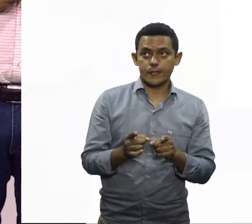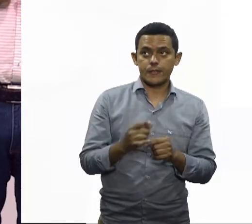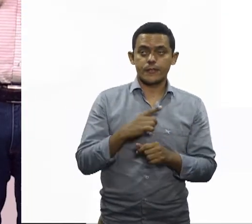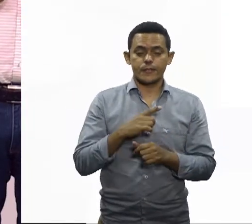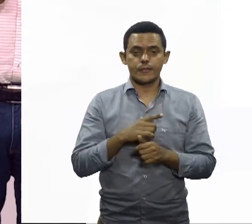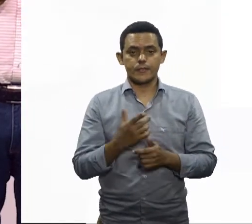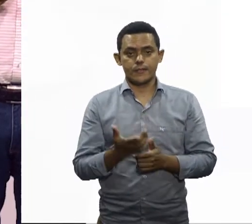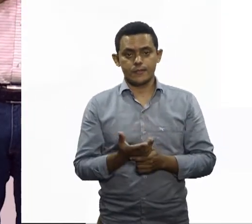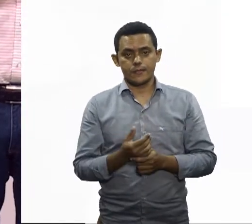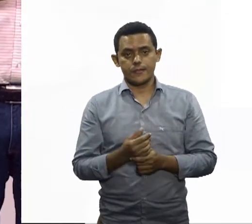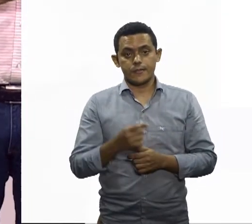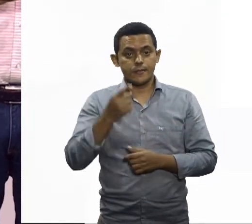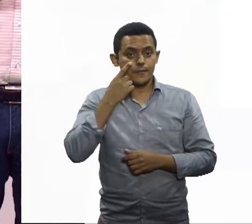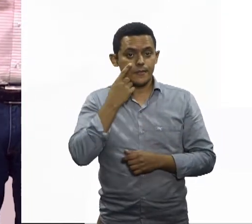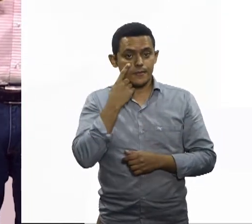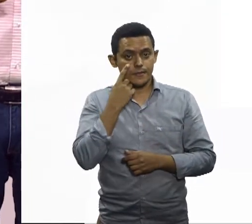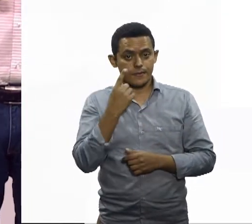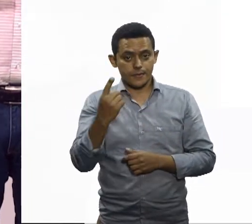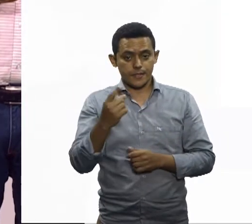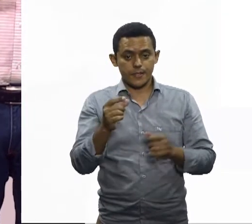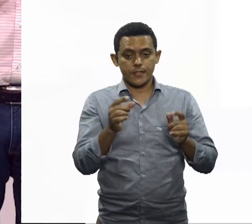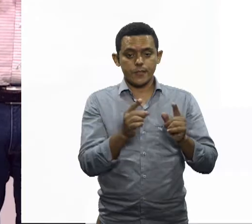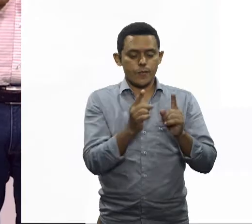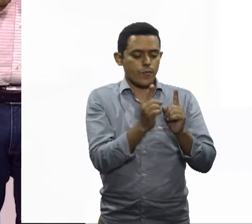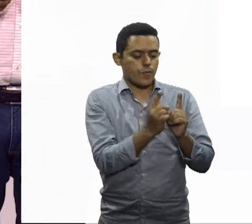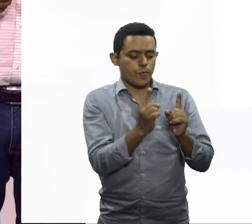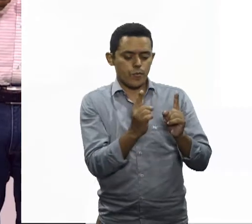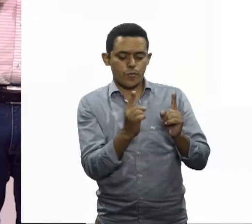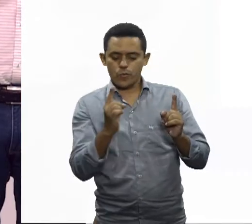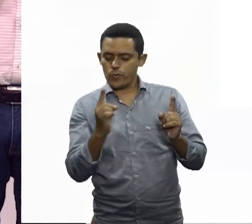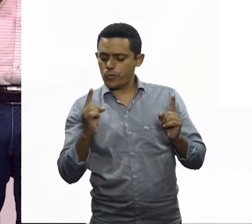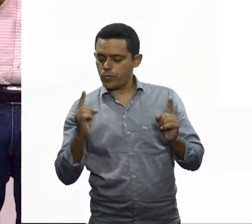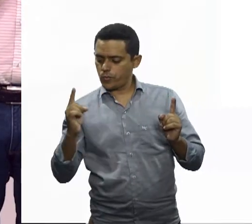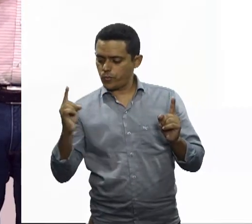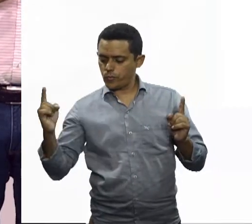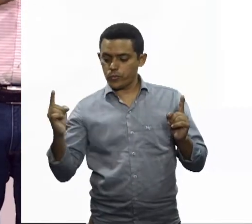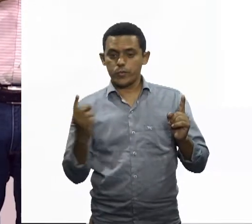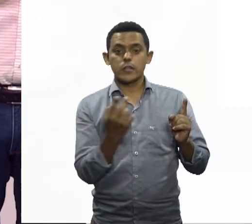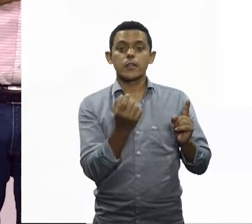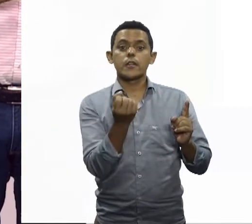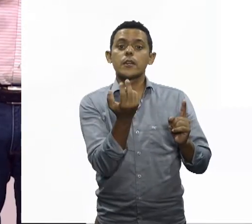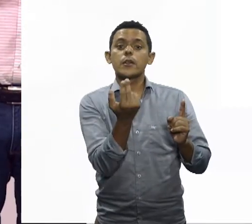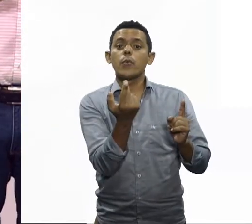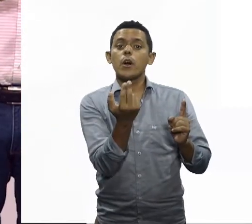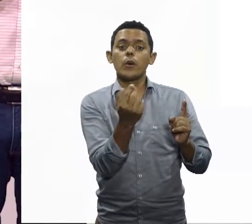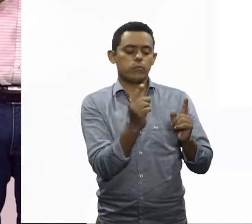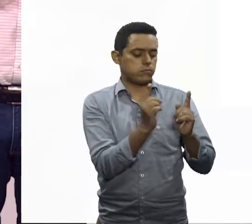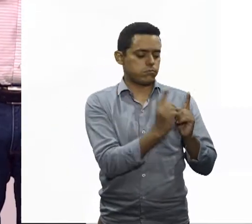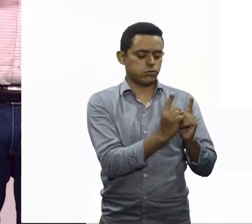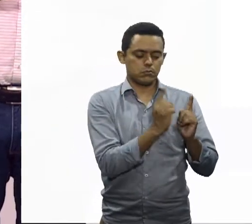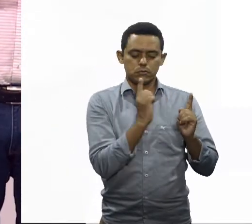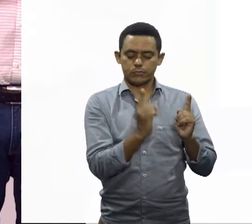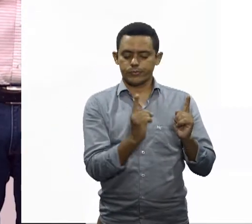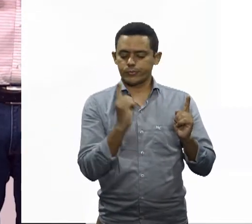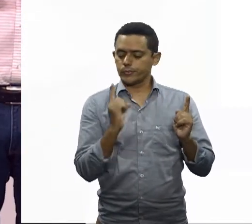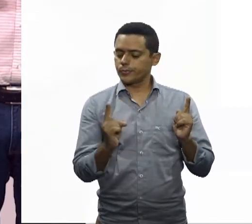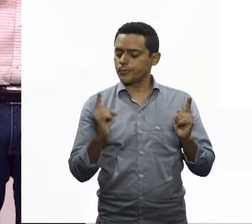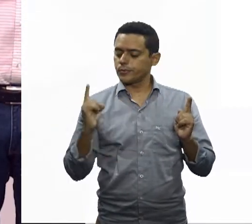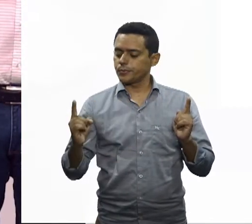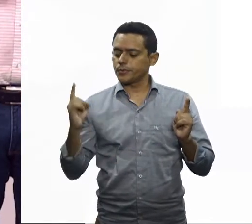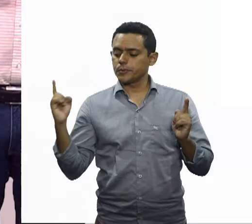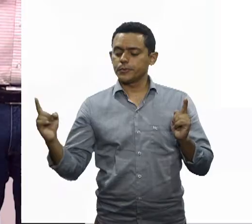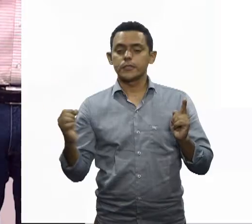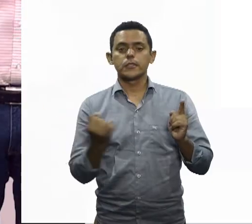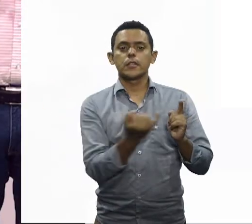milímetros. Observando que elas estão espaçadas na mesma distância uma da outra. Em que a distância de quilômetro para hectômetro, de hectômetro para